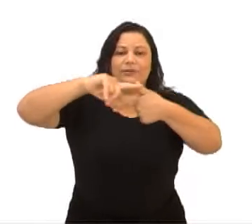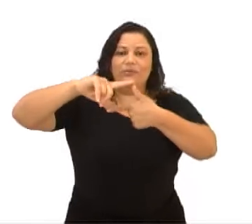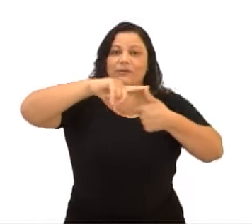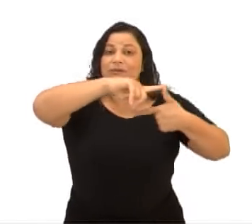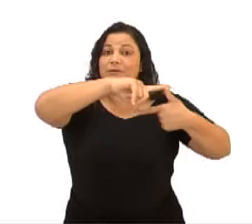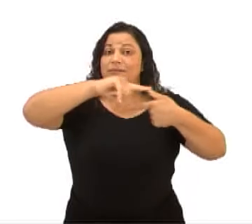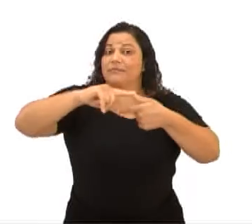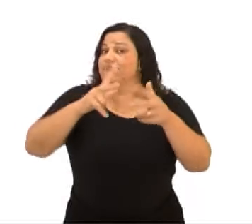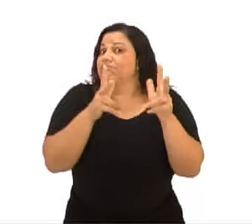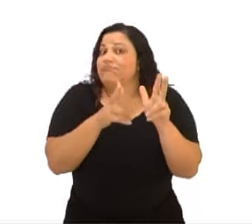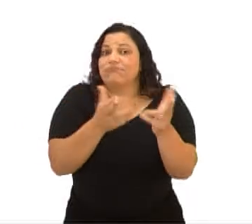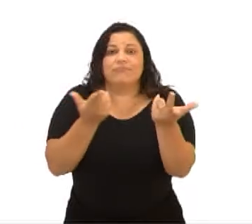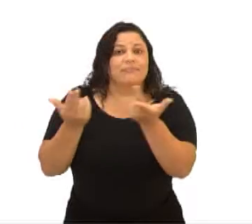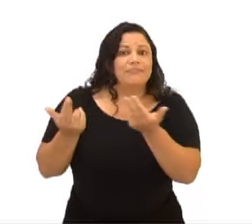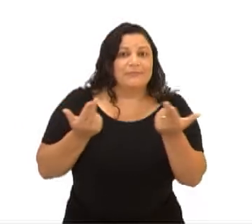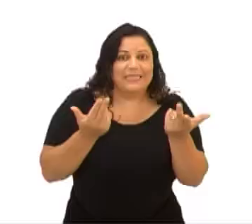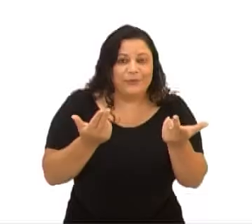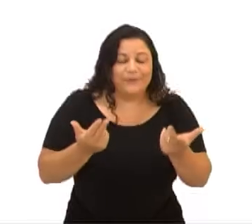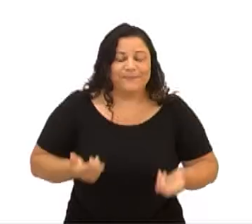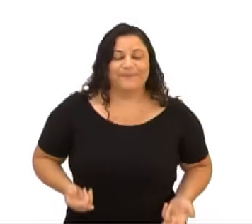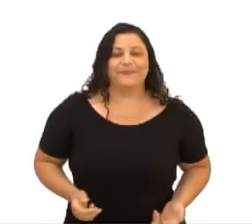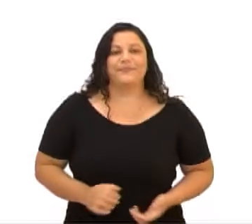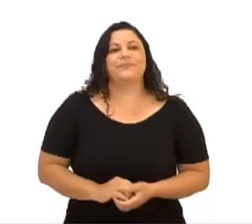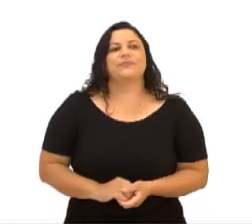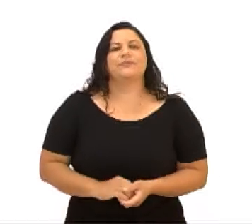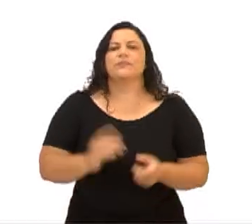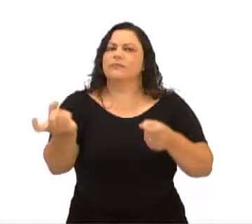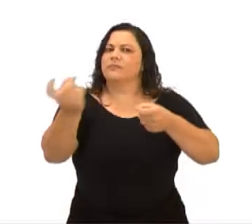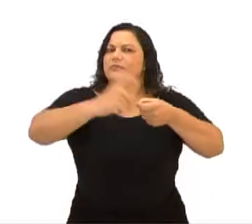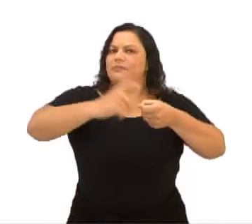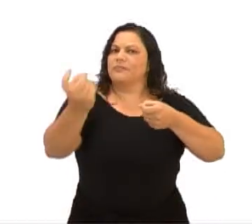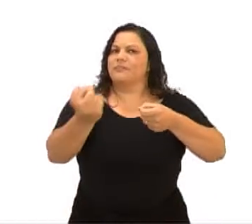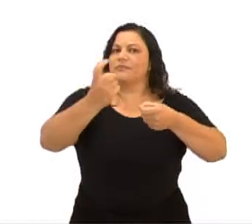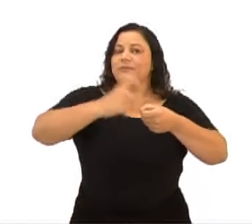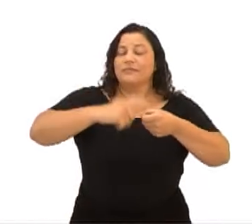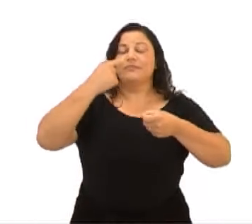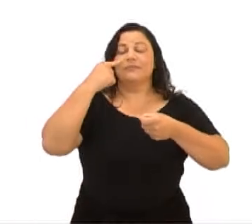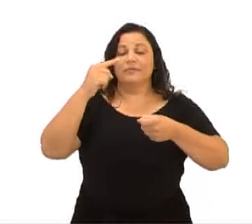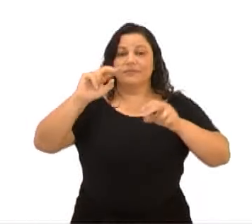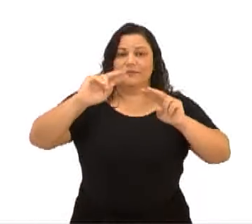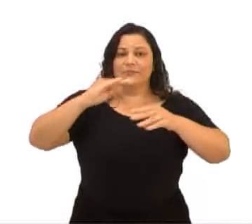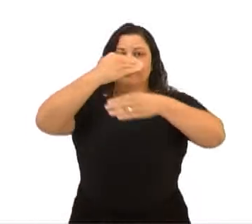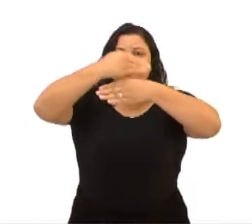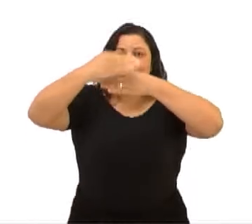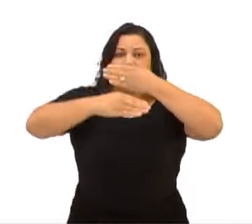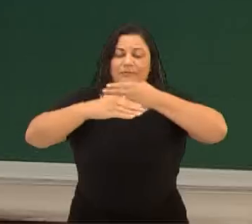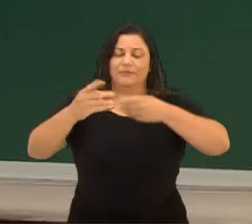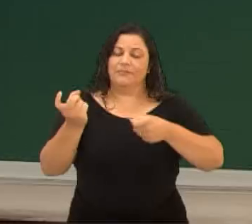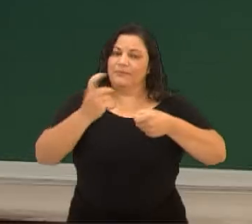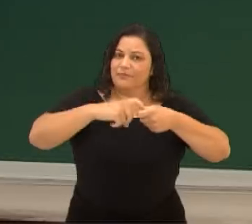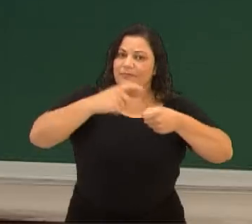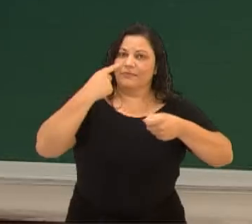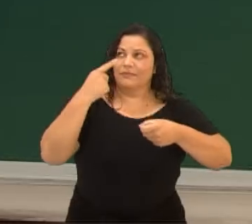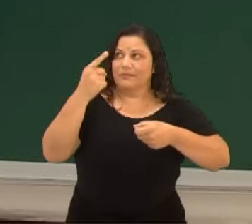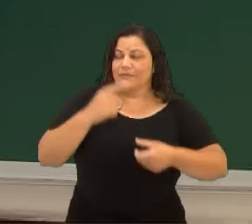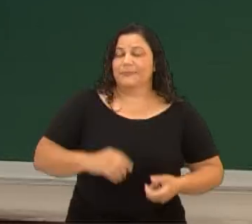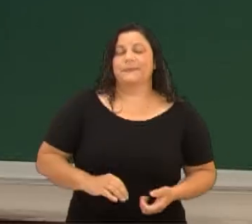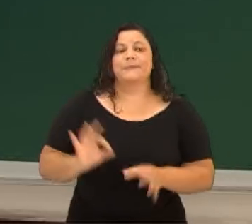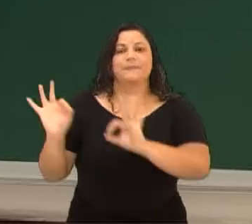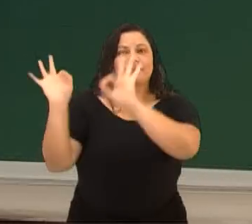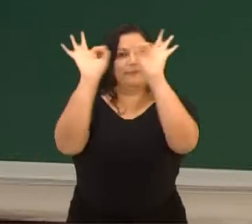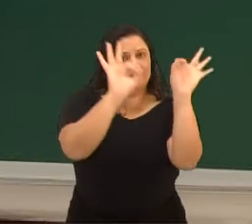ficar aqui o nosso Tangram? Olhem lá, voltando aqui alguns slides rapidinho. Essa área